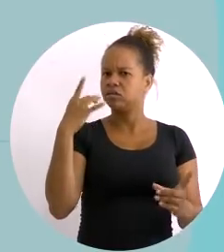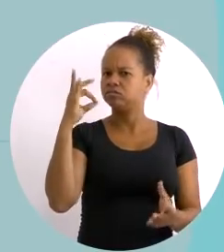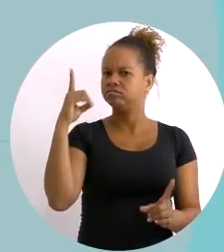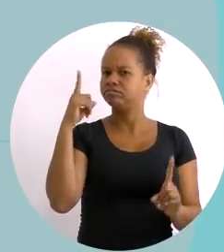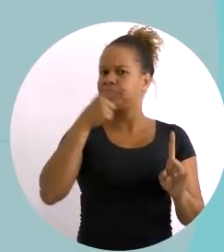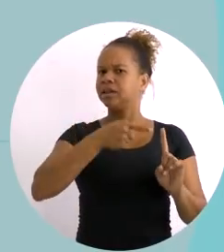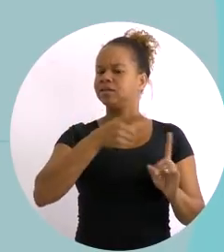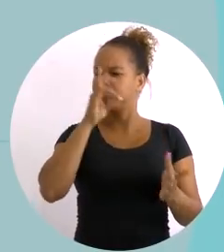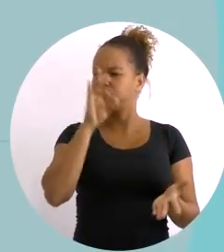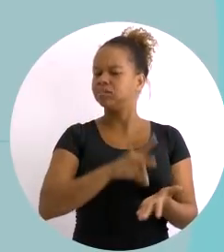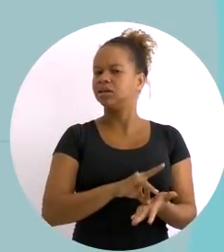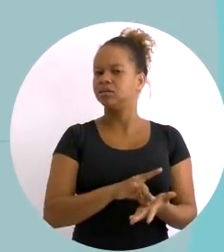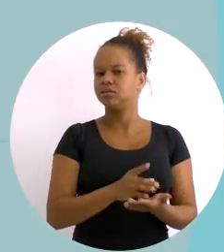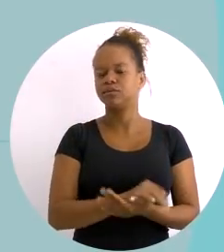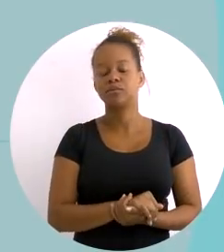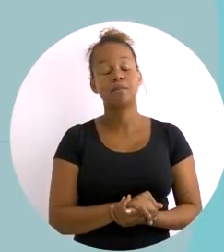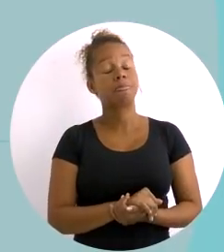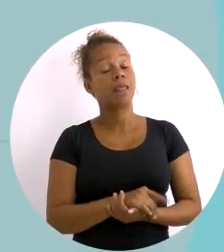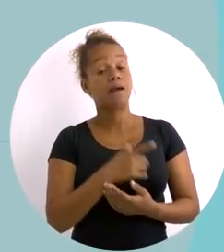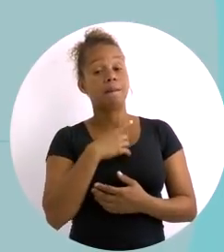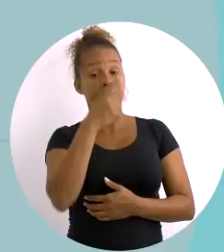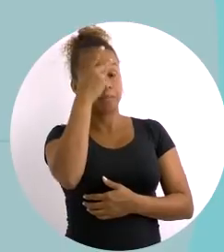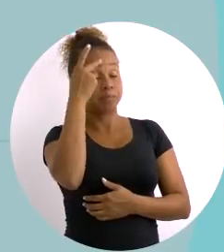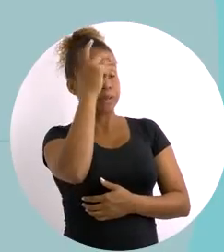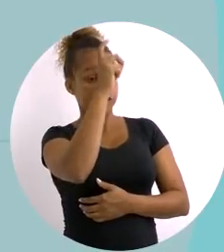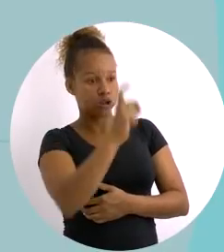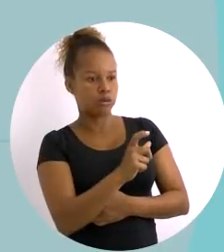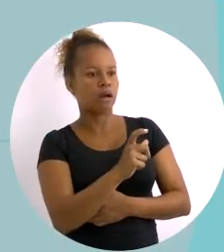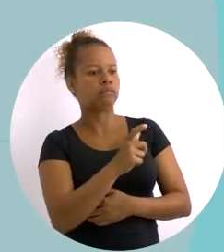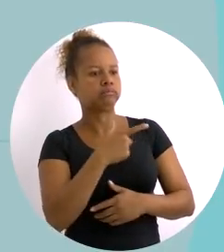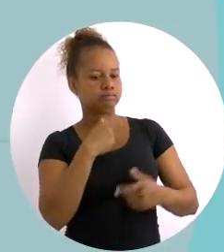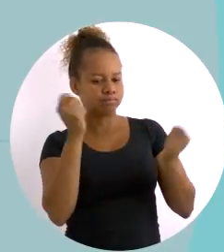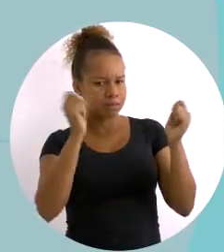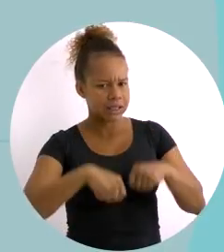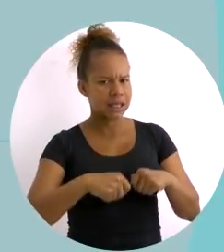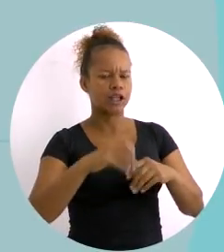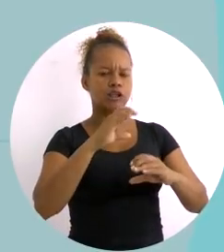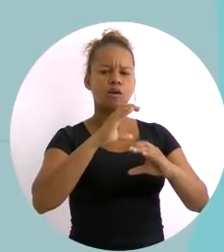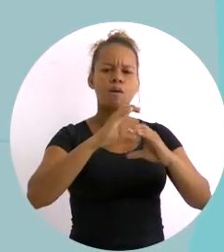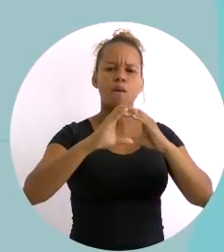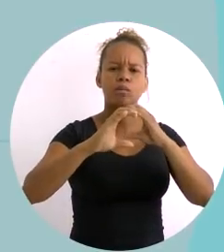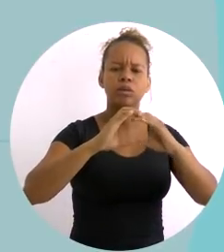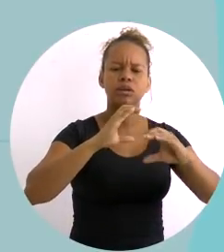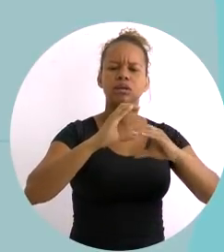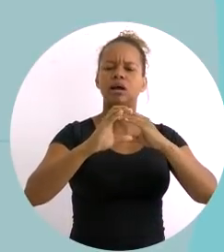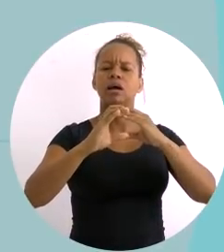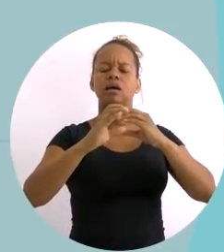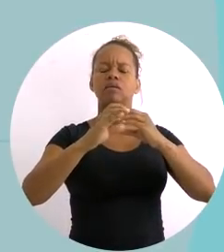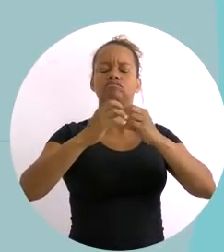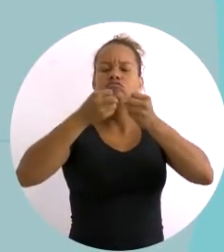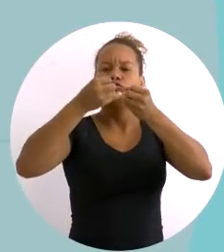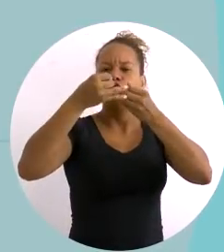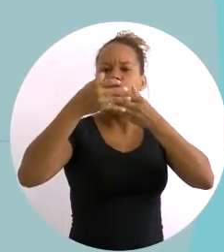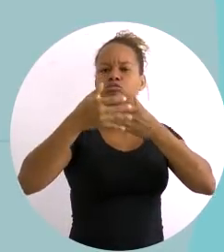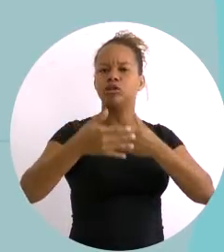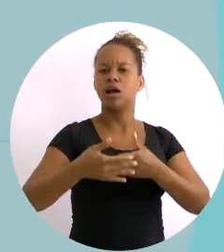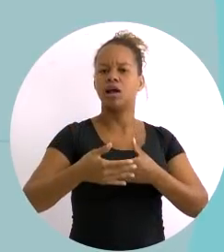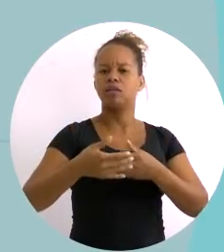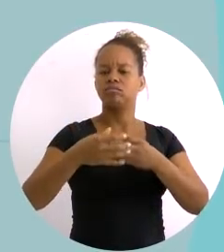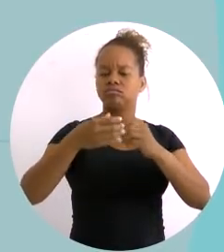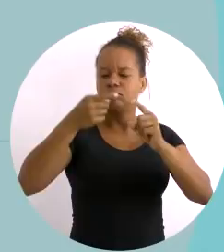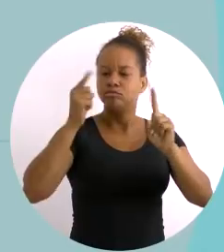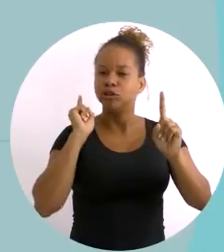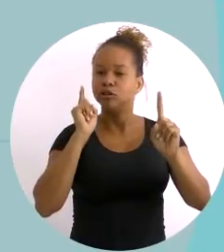Bem, assertividade é aquela pessoa que tem a capacidade de se comunicar de forma clara, de forma